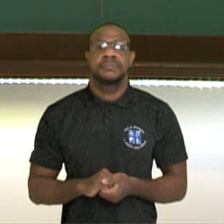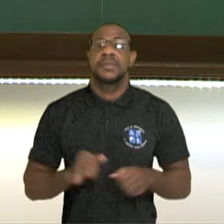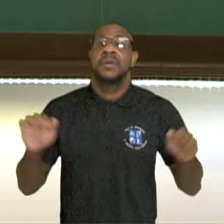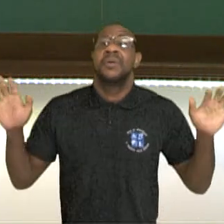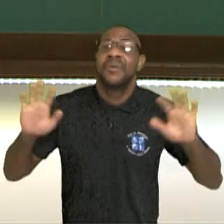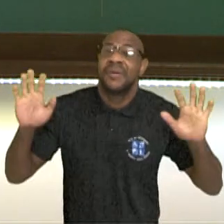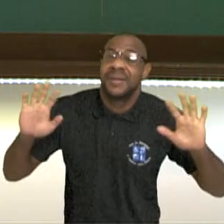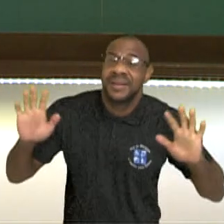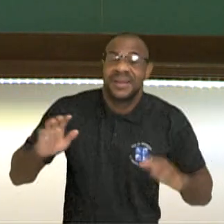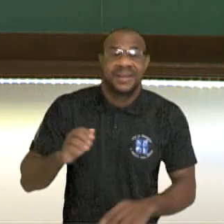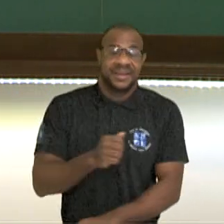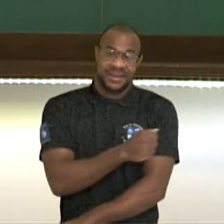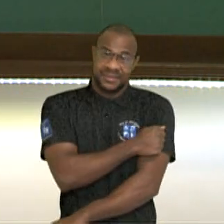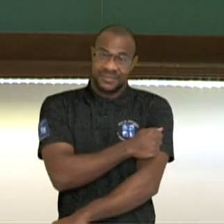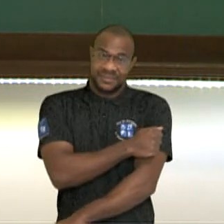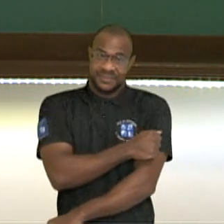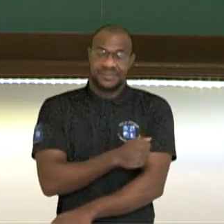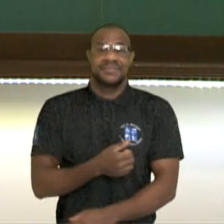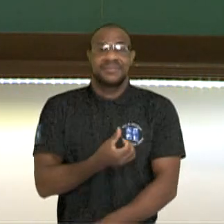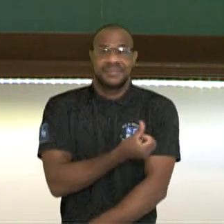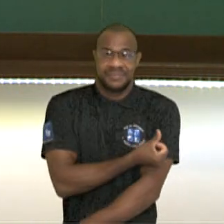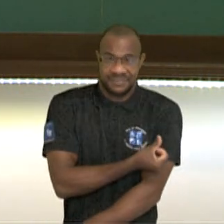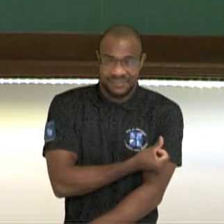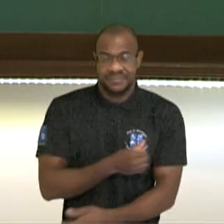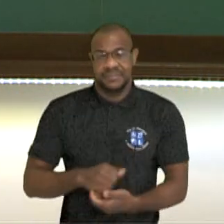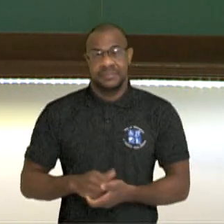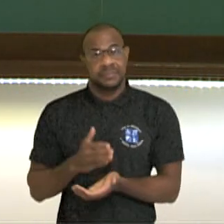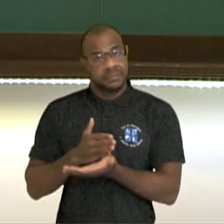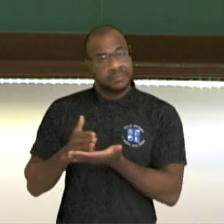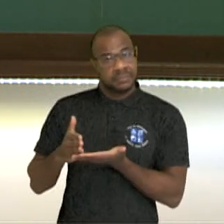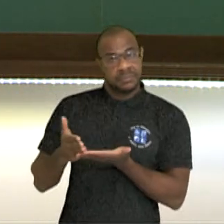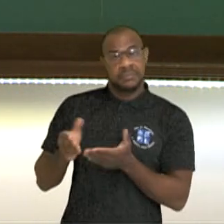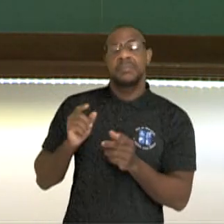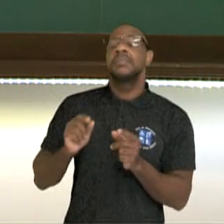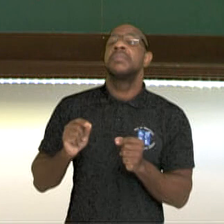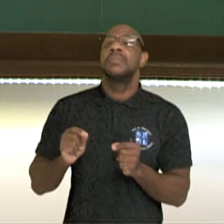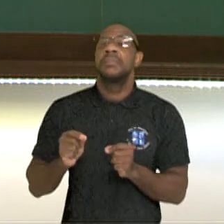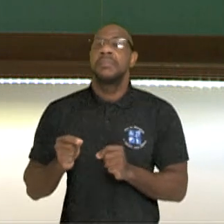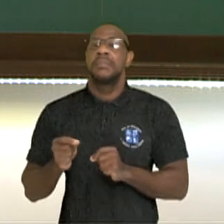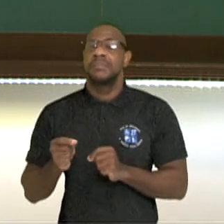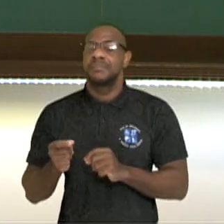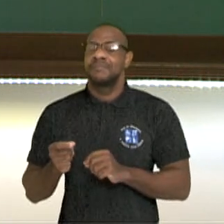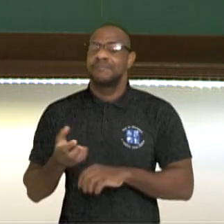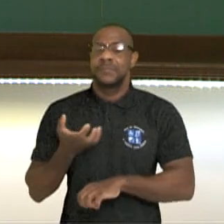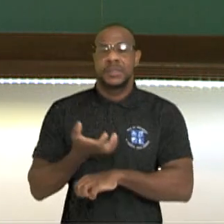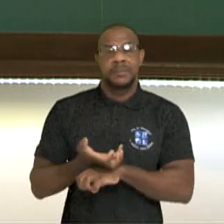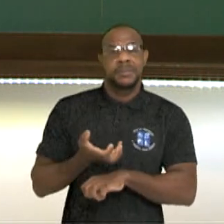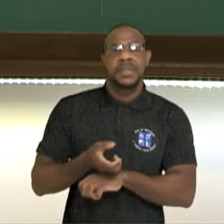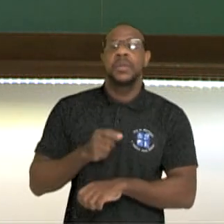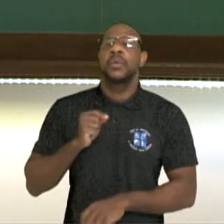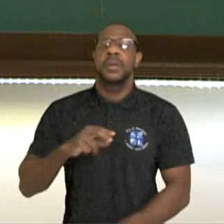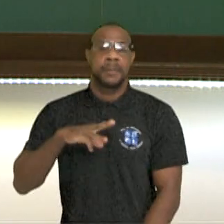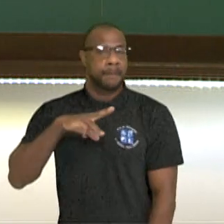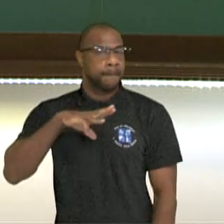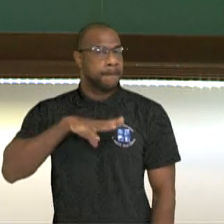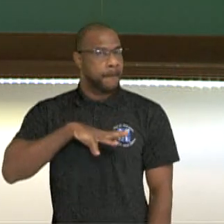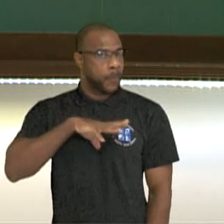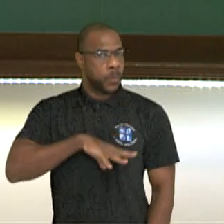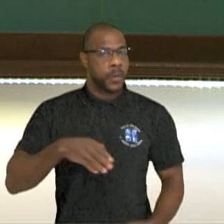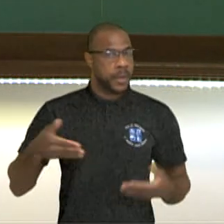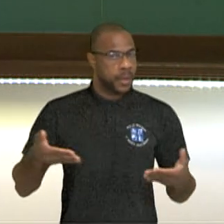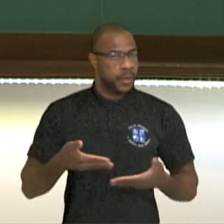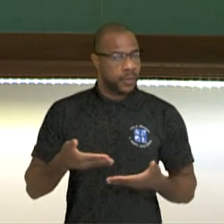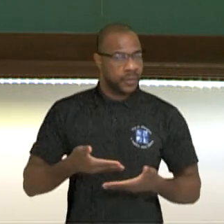Olá, alunos do sexto ano, tudo bem? Estamos iniciando mais uma aula de língua portuguesa. Quero convidá-lo a conferir comigo os